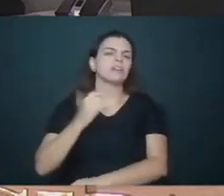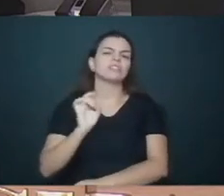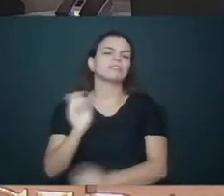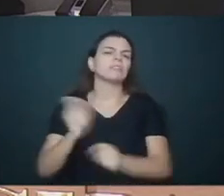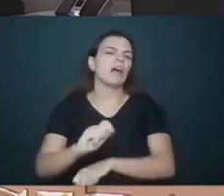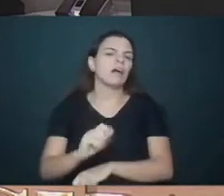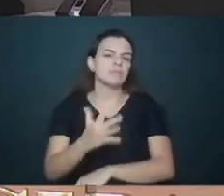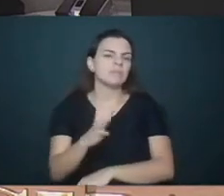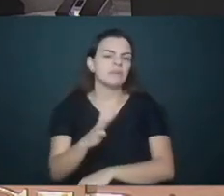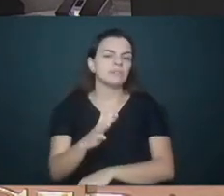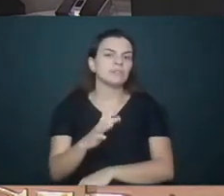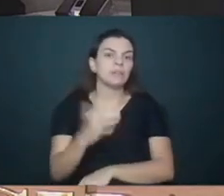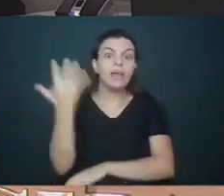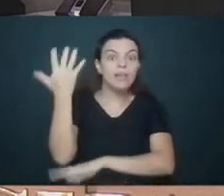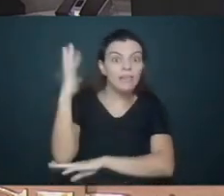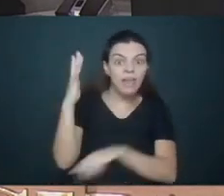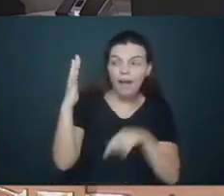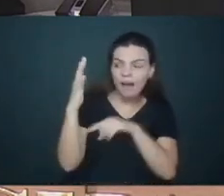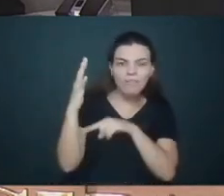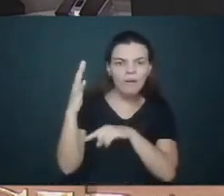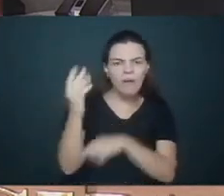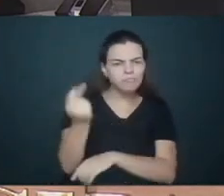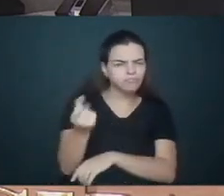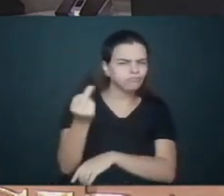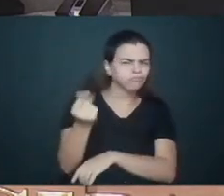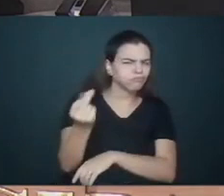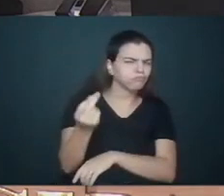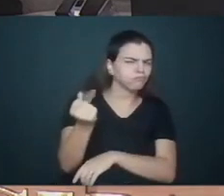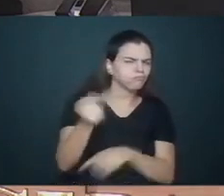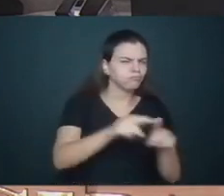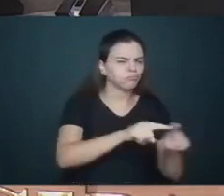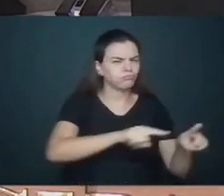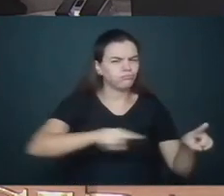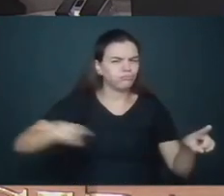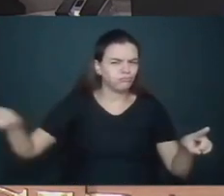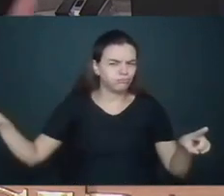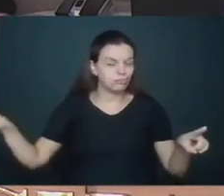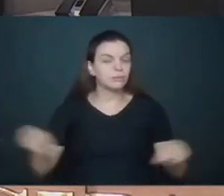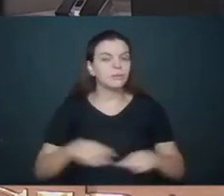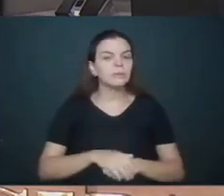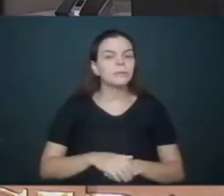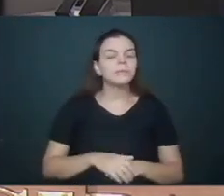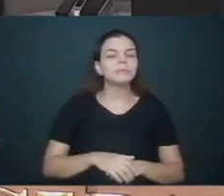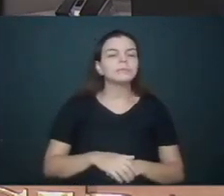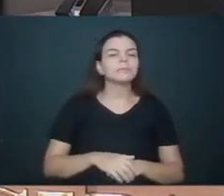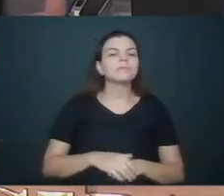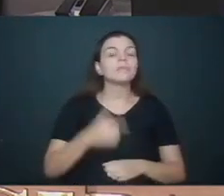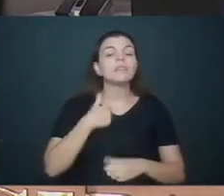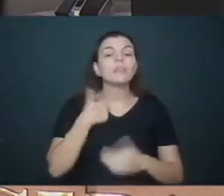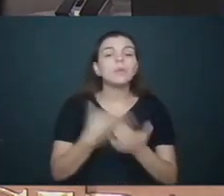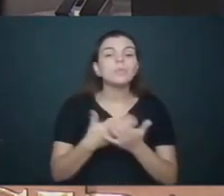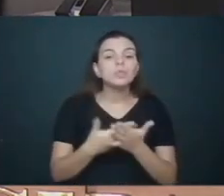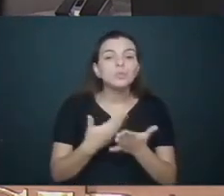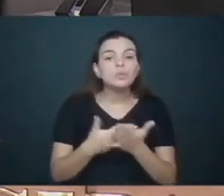tempo. Ainda ontem eu dizia na Assembleia, eu estudei ao lado de um colega, eu estudava macieira na França, e o meu